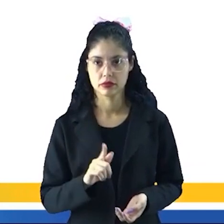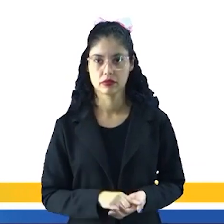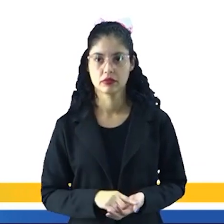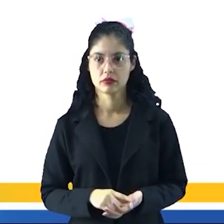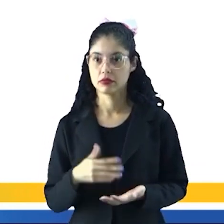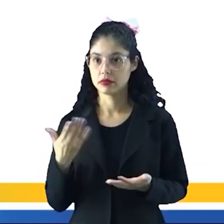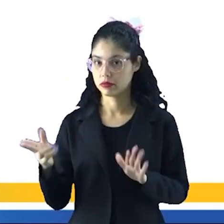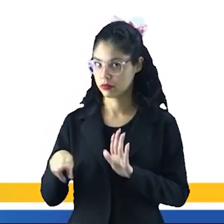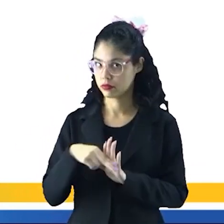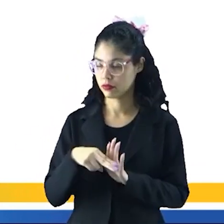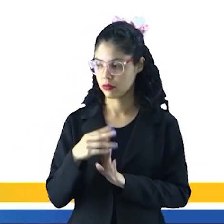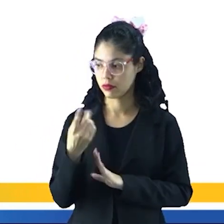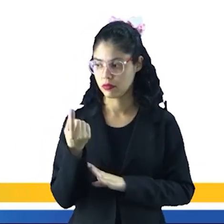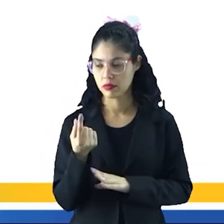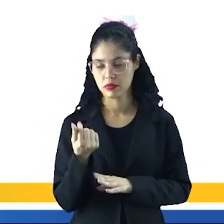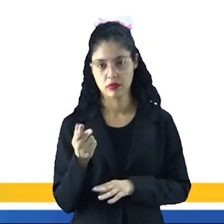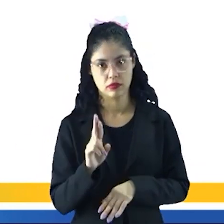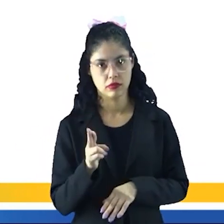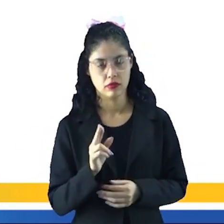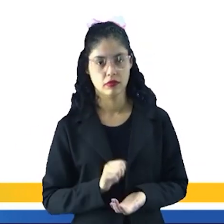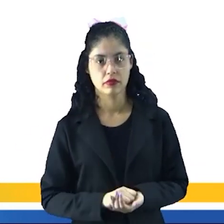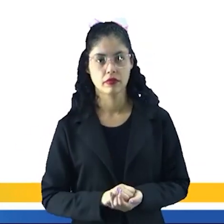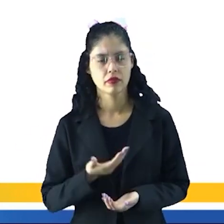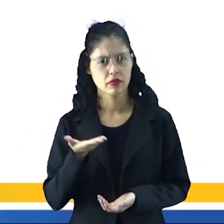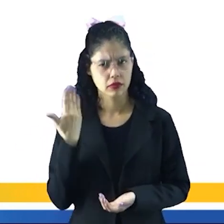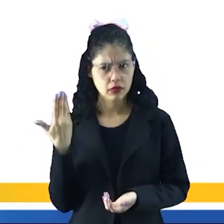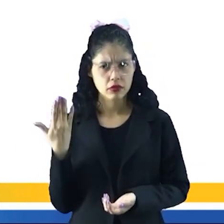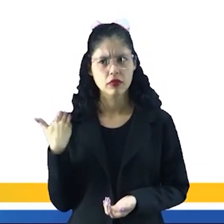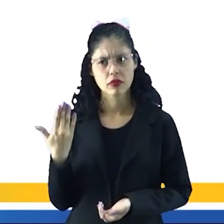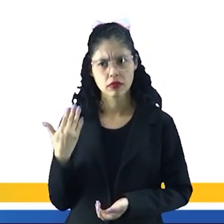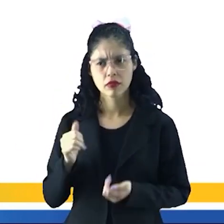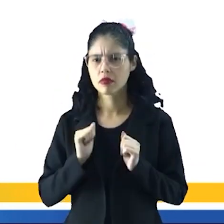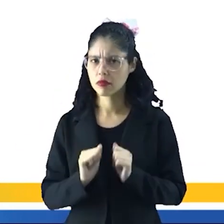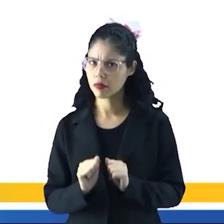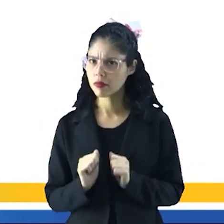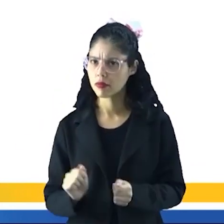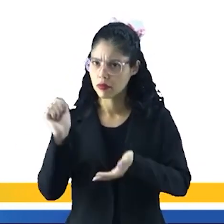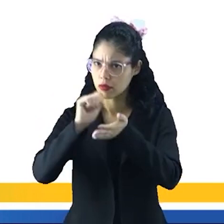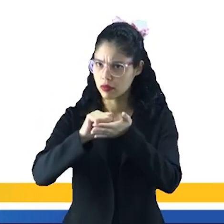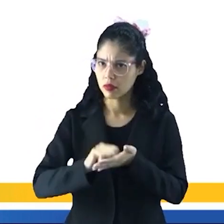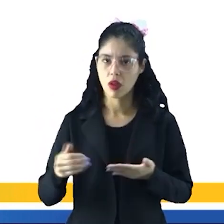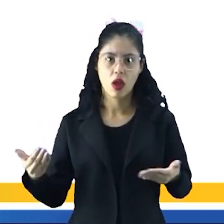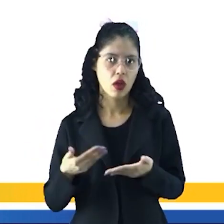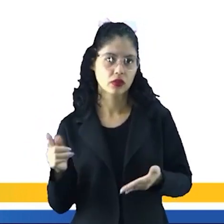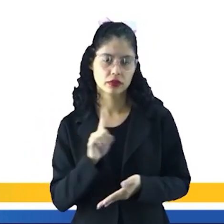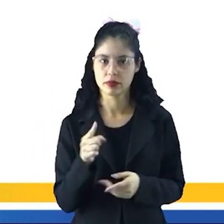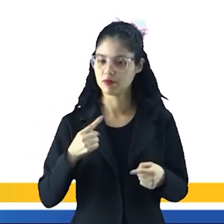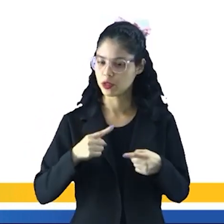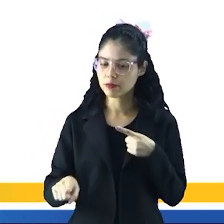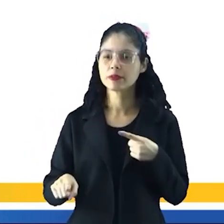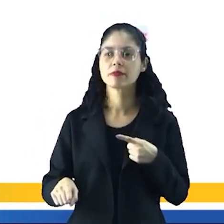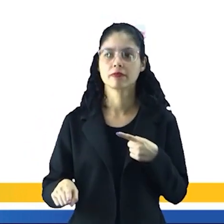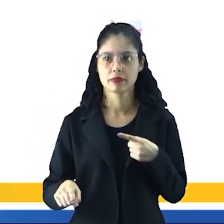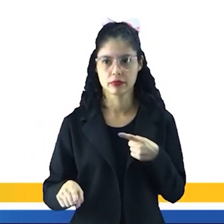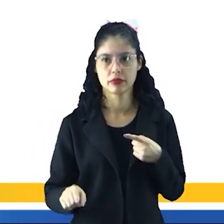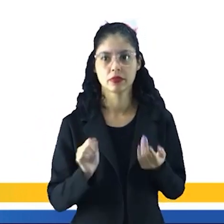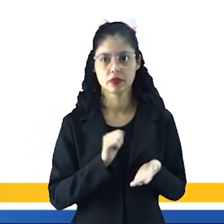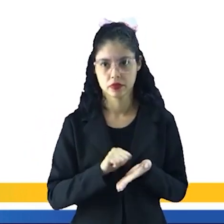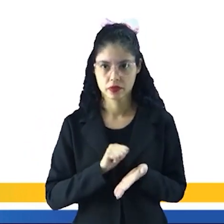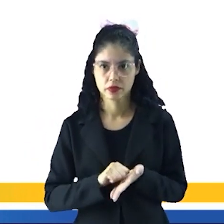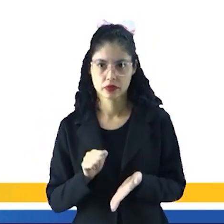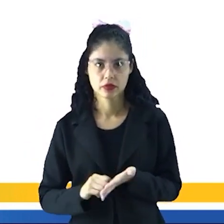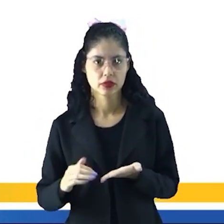essas notas, gente, elas vão para circulação. Antigamente, você podia escrever. Hoje em dia é proibido, né, gente,